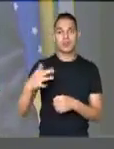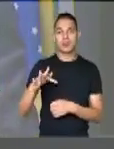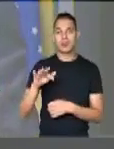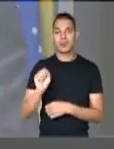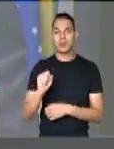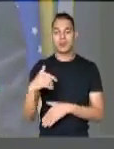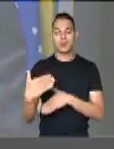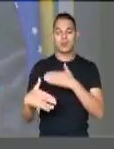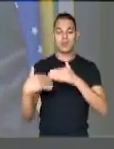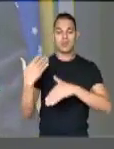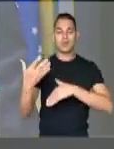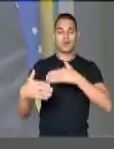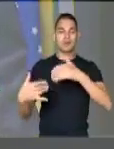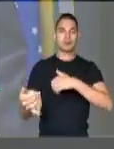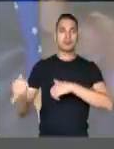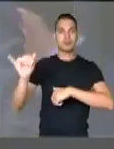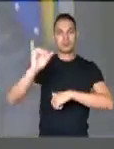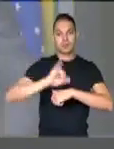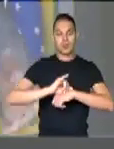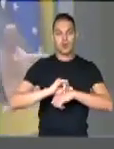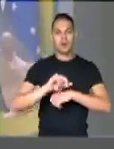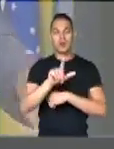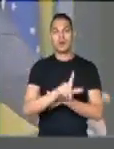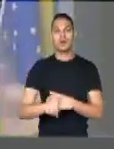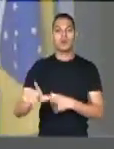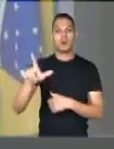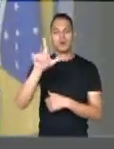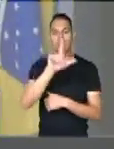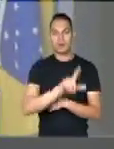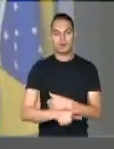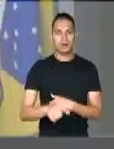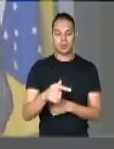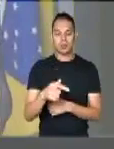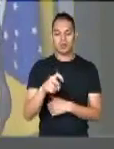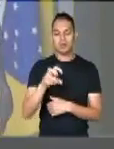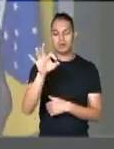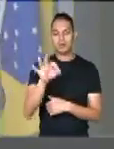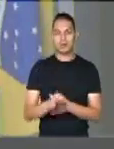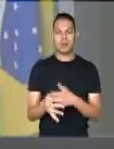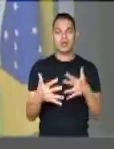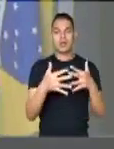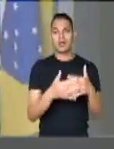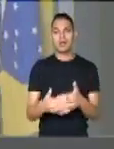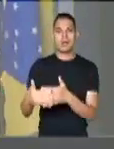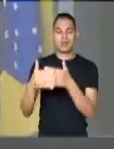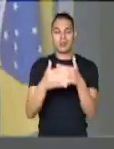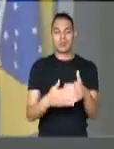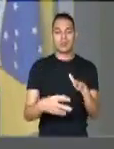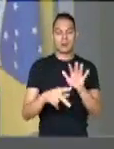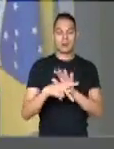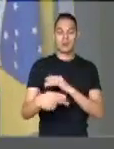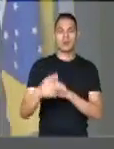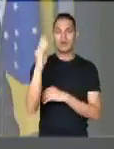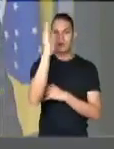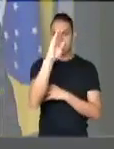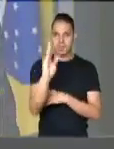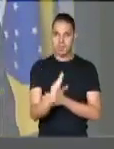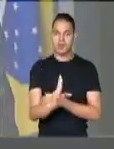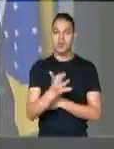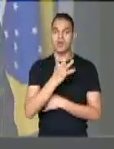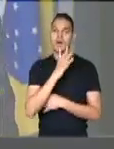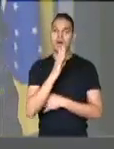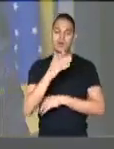como o maior polo logístico do Norte e Nordeste, onde 70% de todas as cargas de caminhão do Brasil passam em Feira de